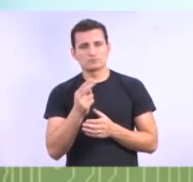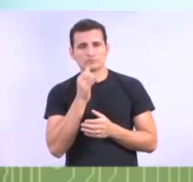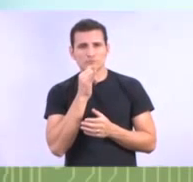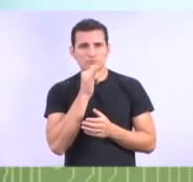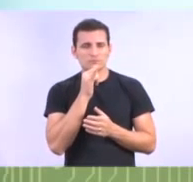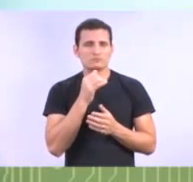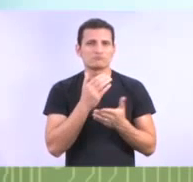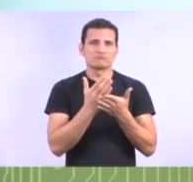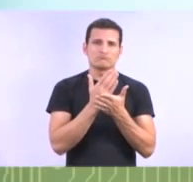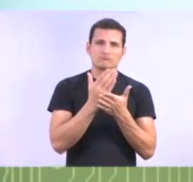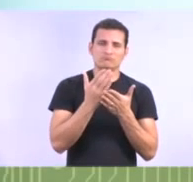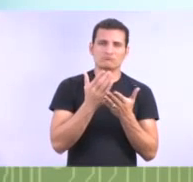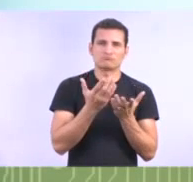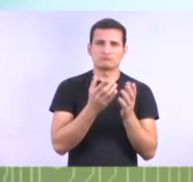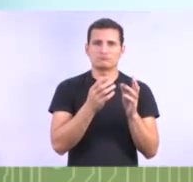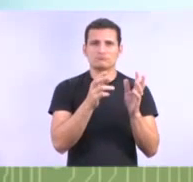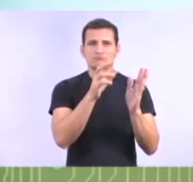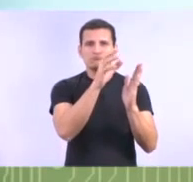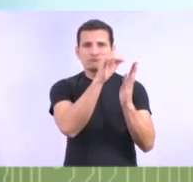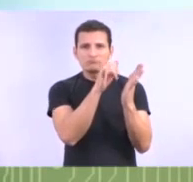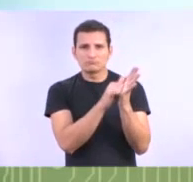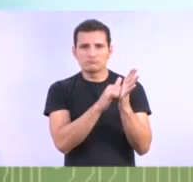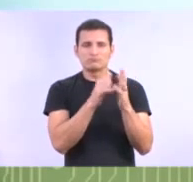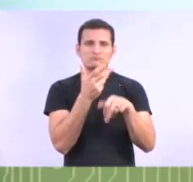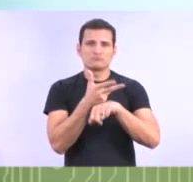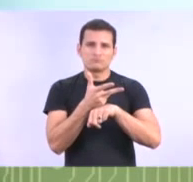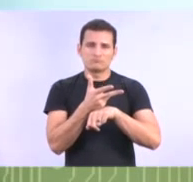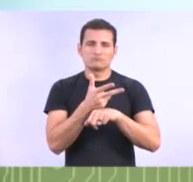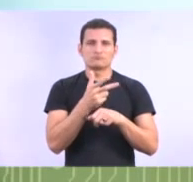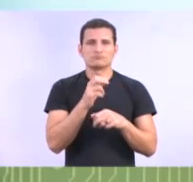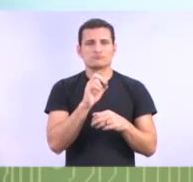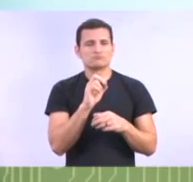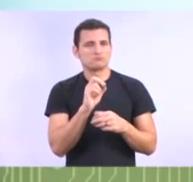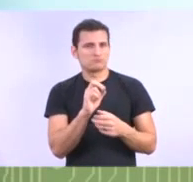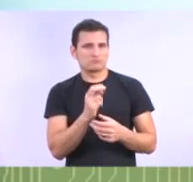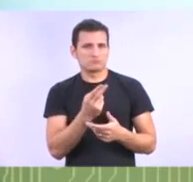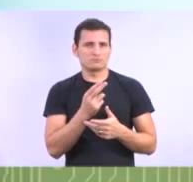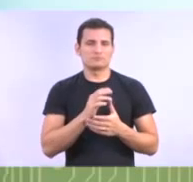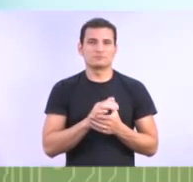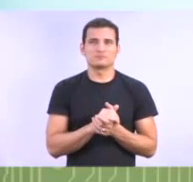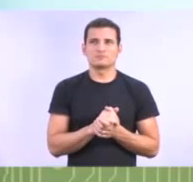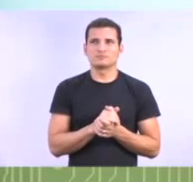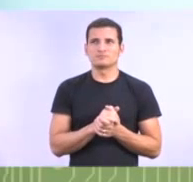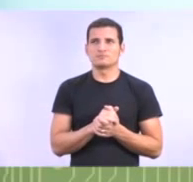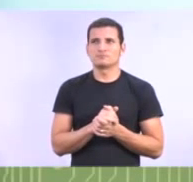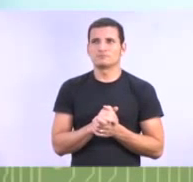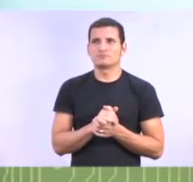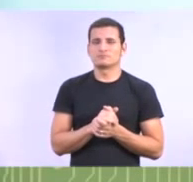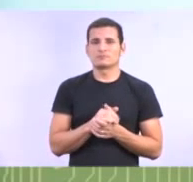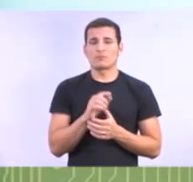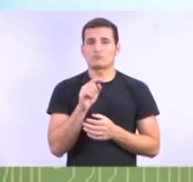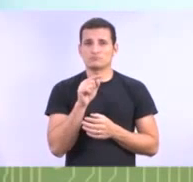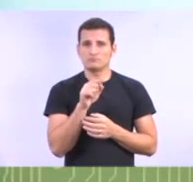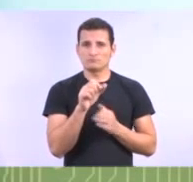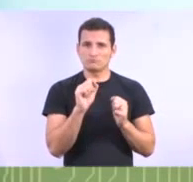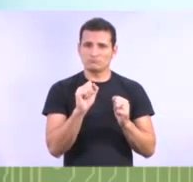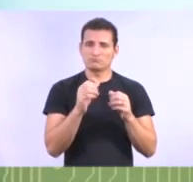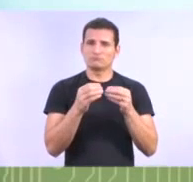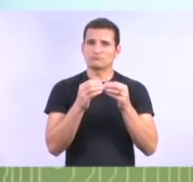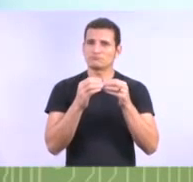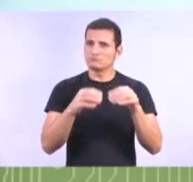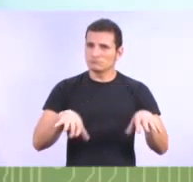exemplo, de um vídeo ou algo parecido? Então isso daí pode